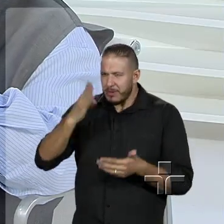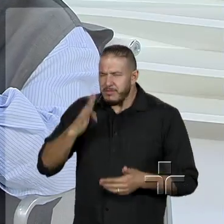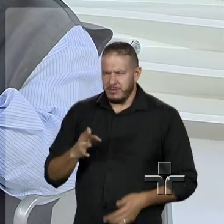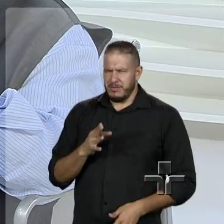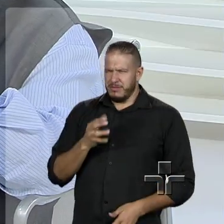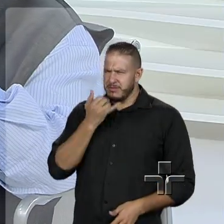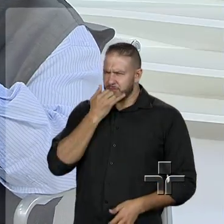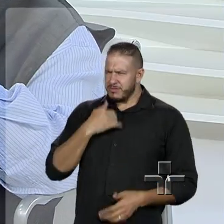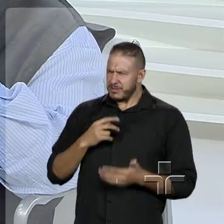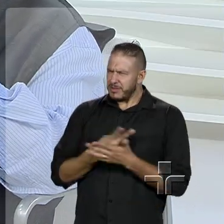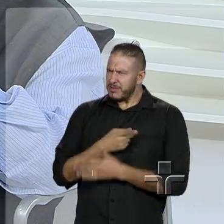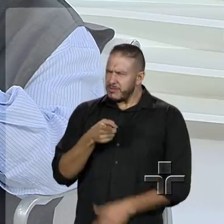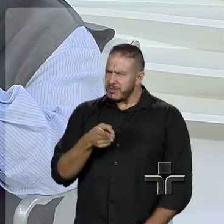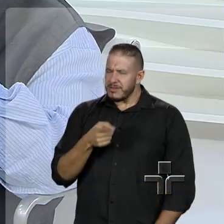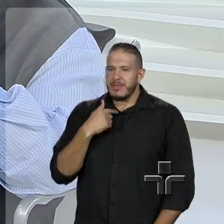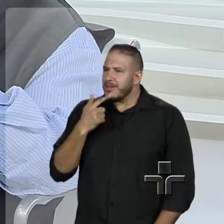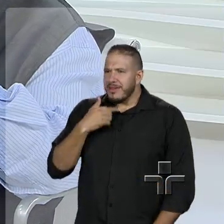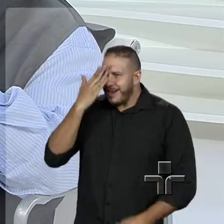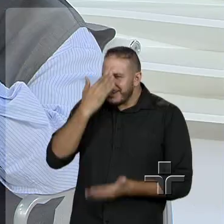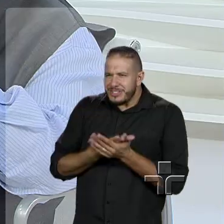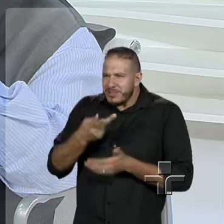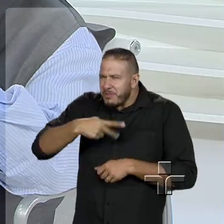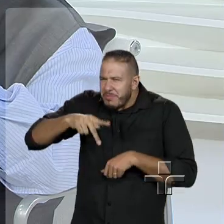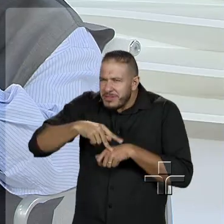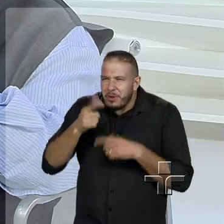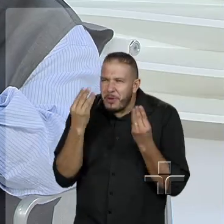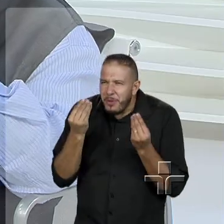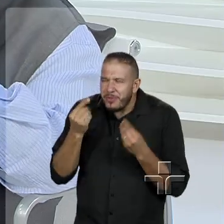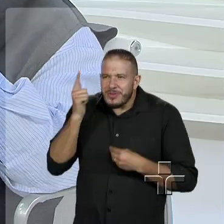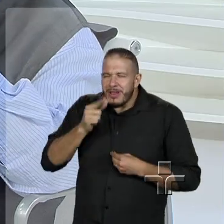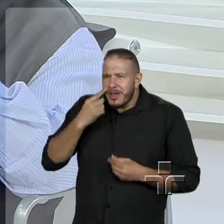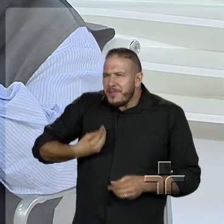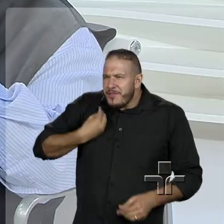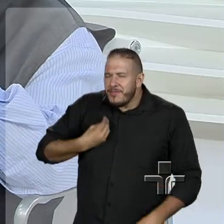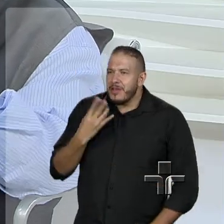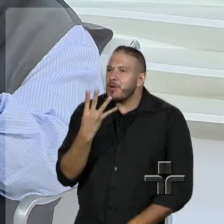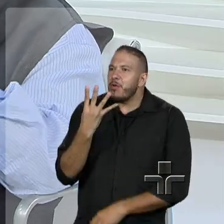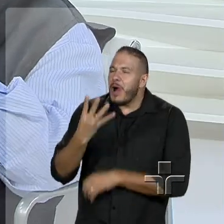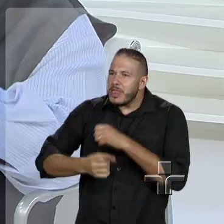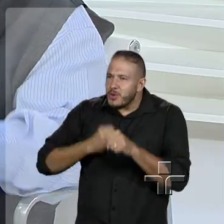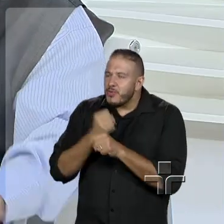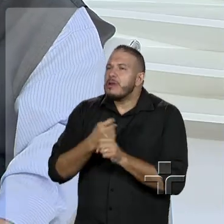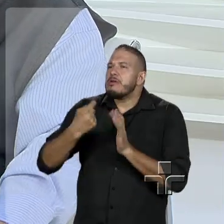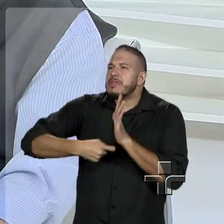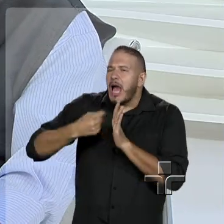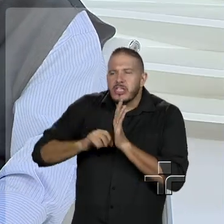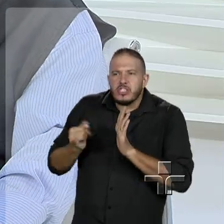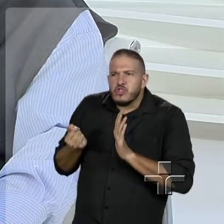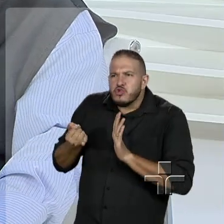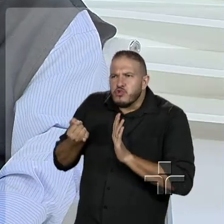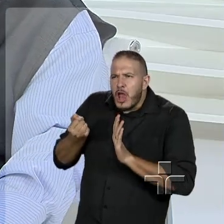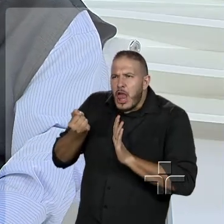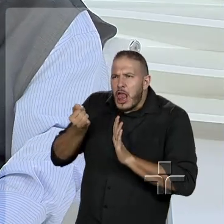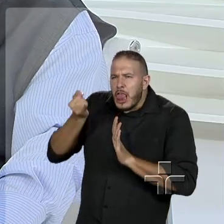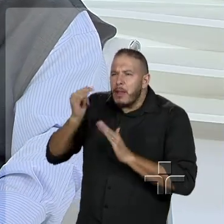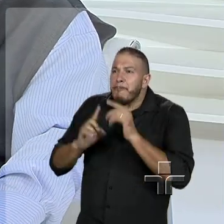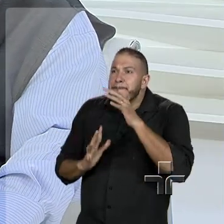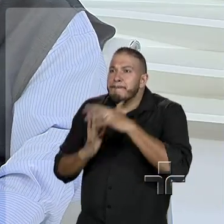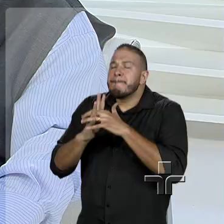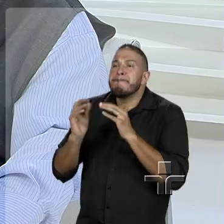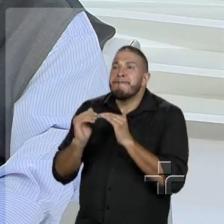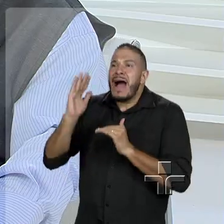erro. Ninguém acredita que um país pode sobreviver com 4 anos de taxa de juro real maior do que